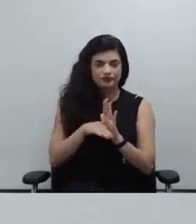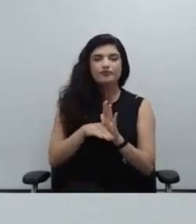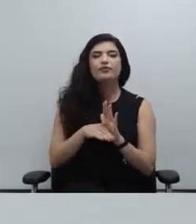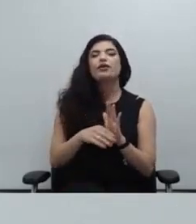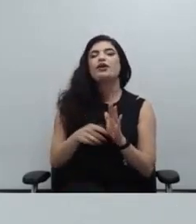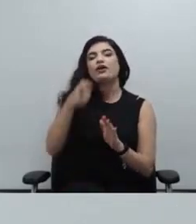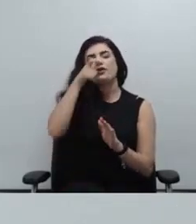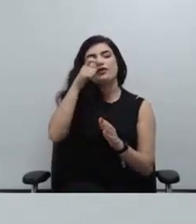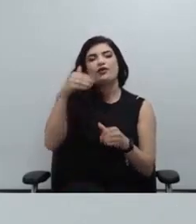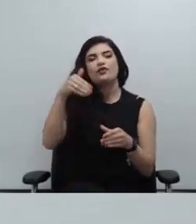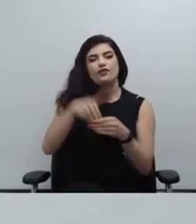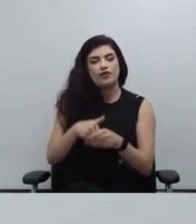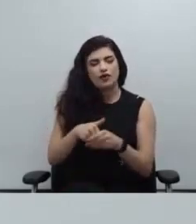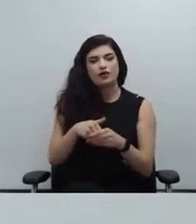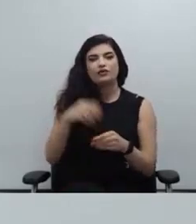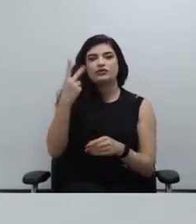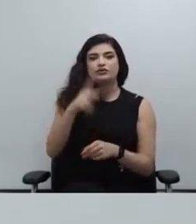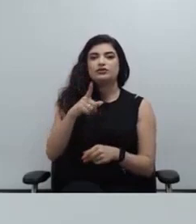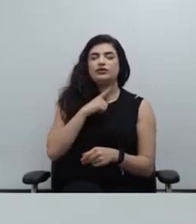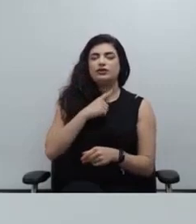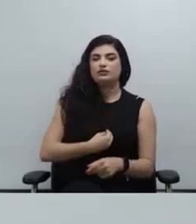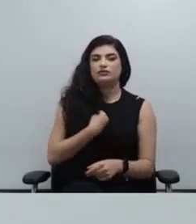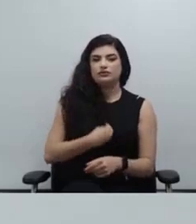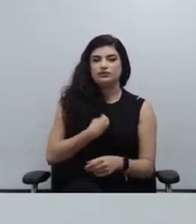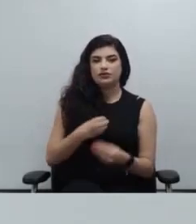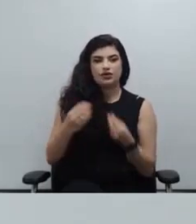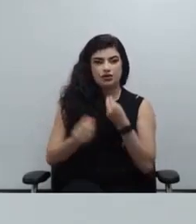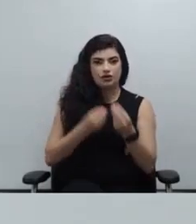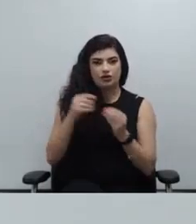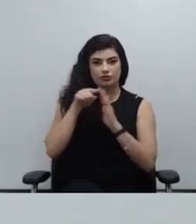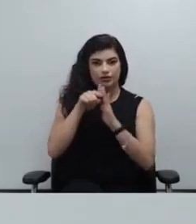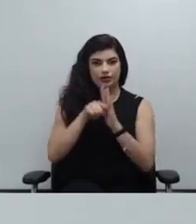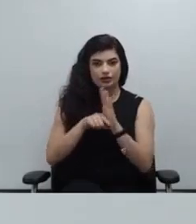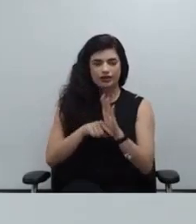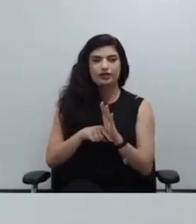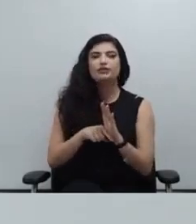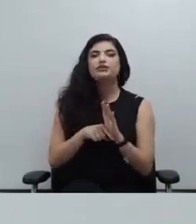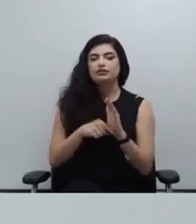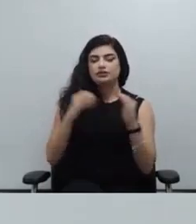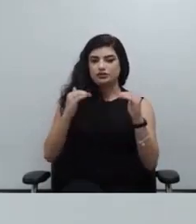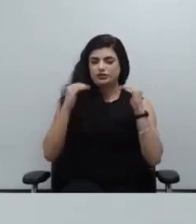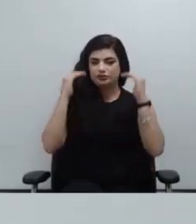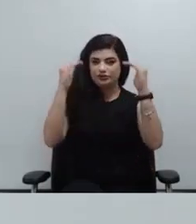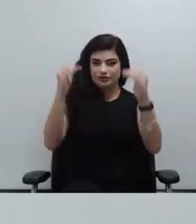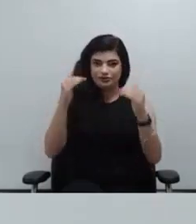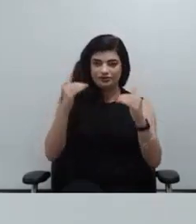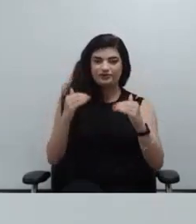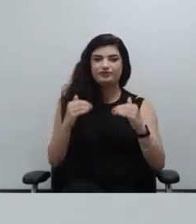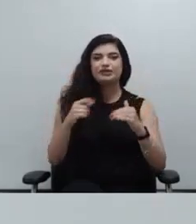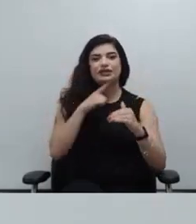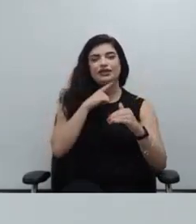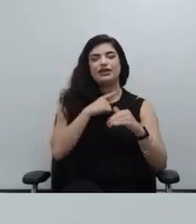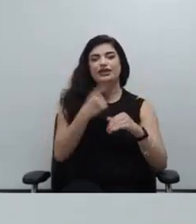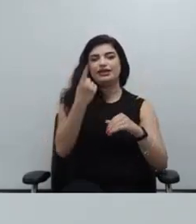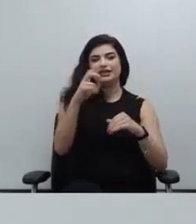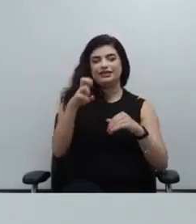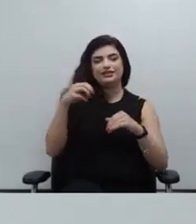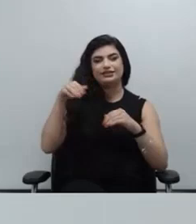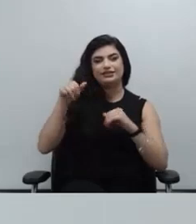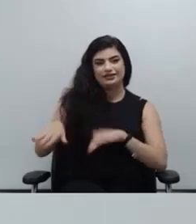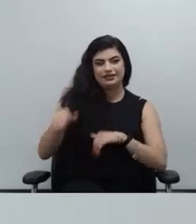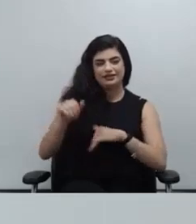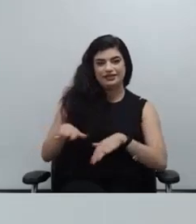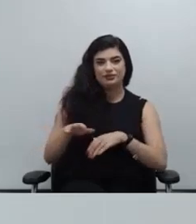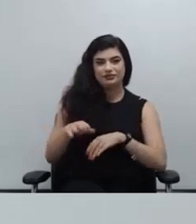embora anexado aos autos, não foi submetido à análise do Conselho Superior. Em 15 de setembro de 2016, o conselheiro que esta